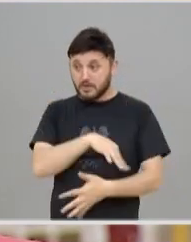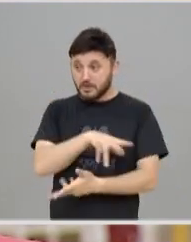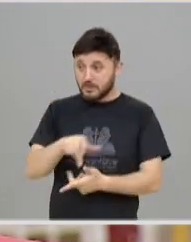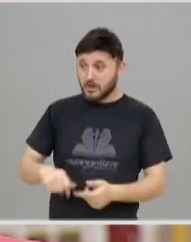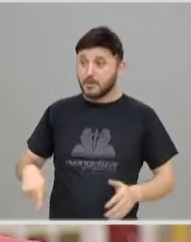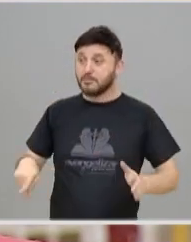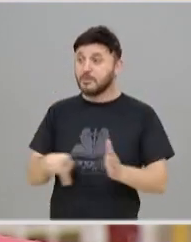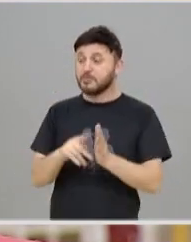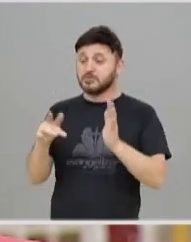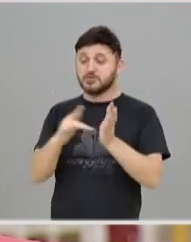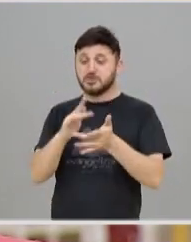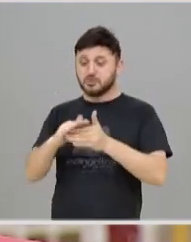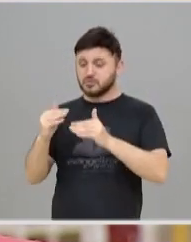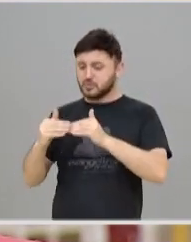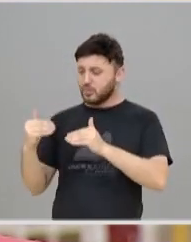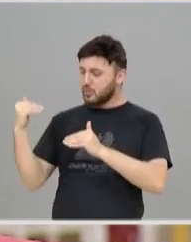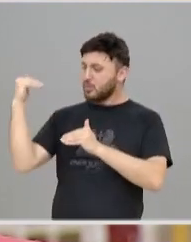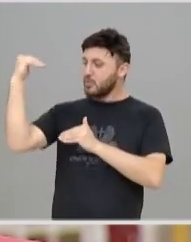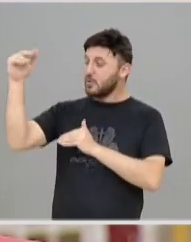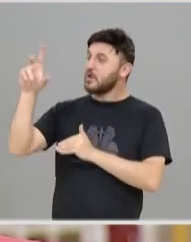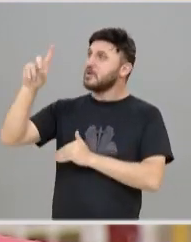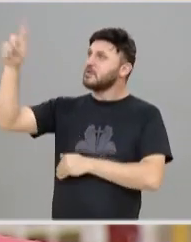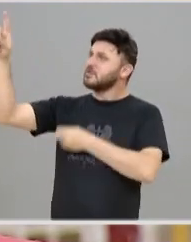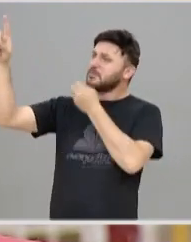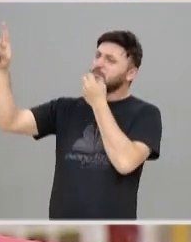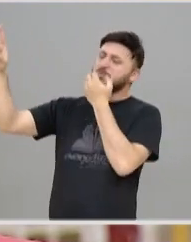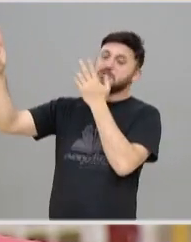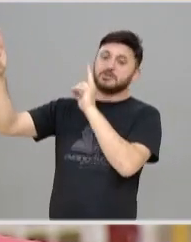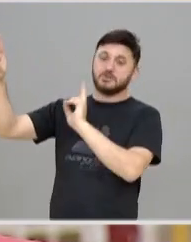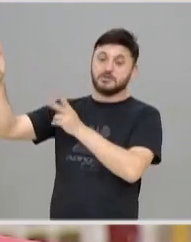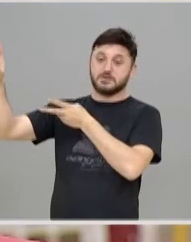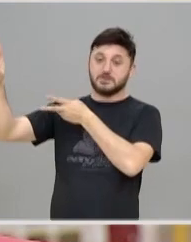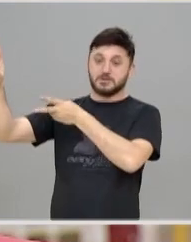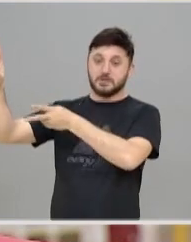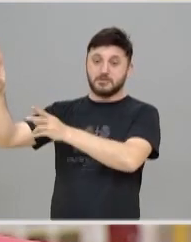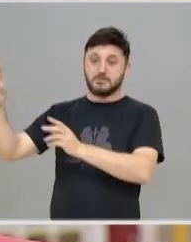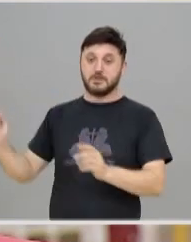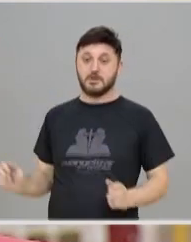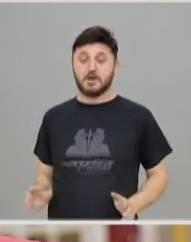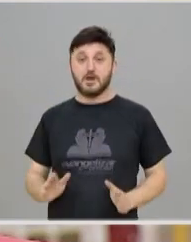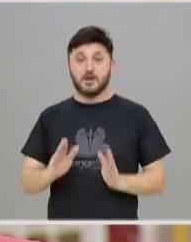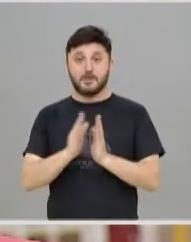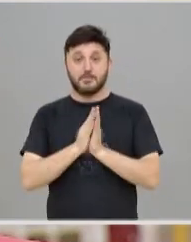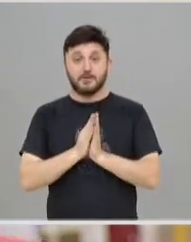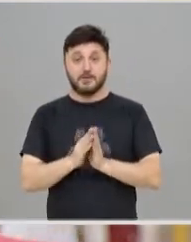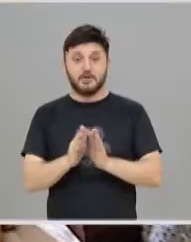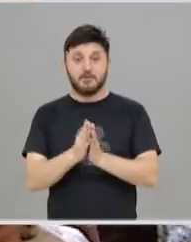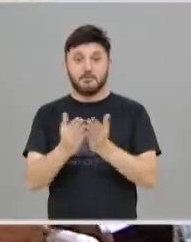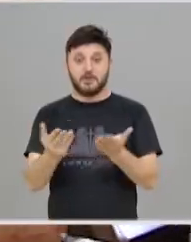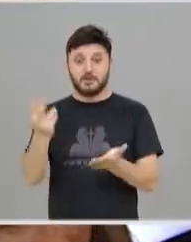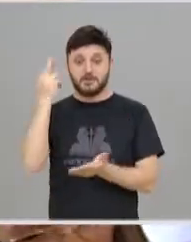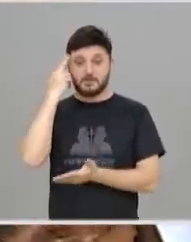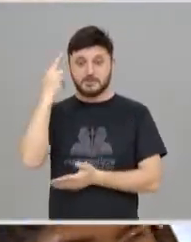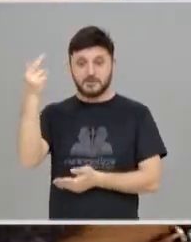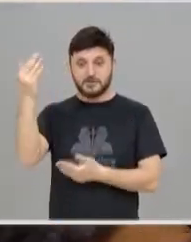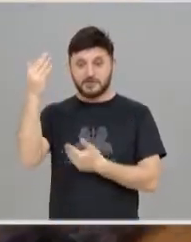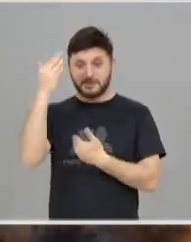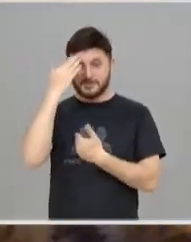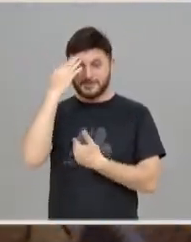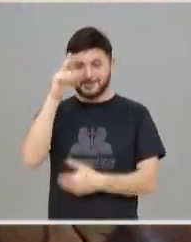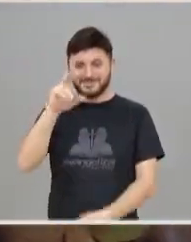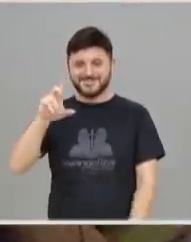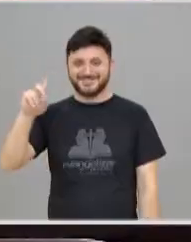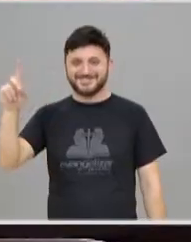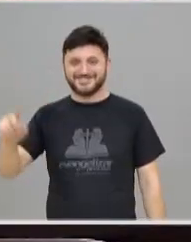de todos. Deus bendito para sempre. Amém. Palavra do Senhor. Graças a